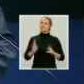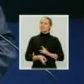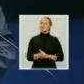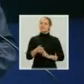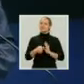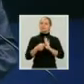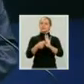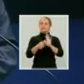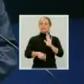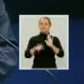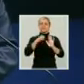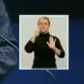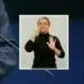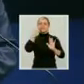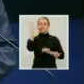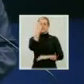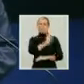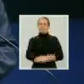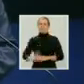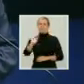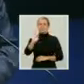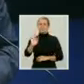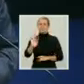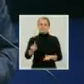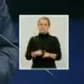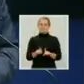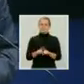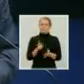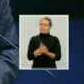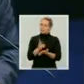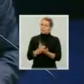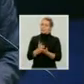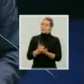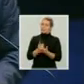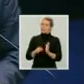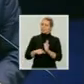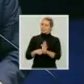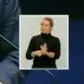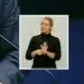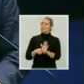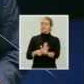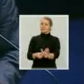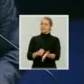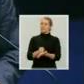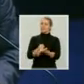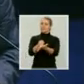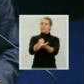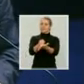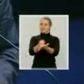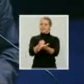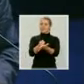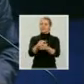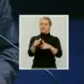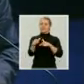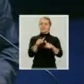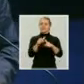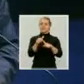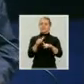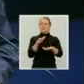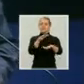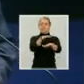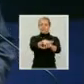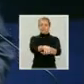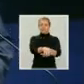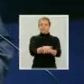expostos aqui no Senado Federal. E, ao mesmo tempo, colaborando para a campanha de inclusão,